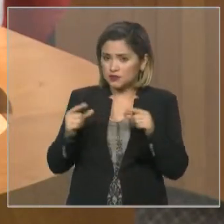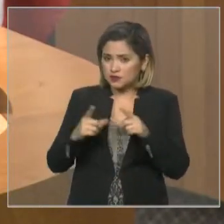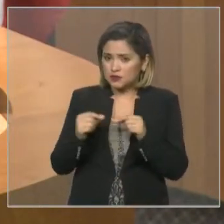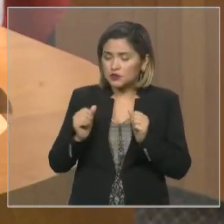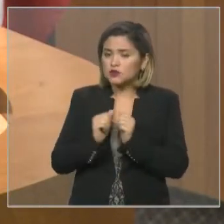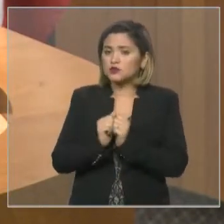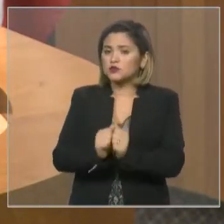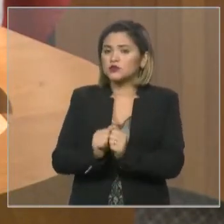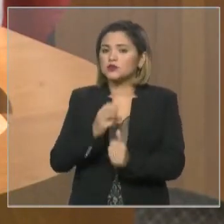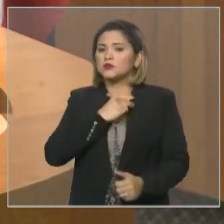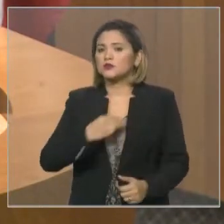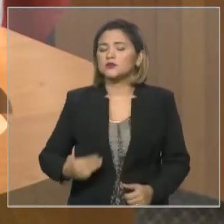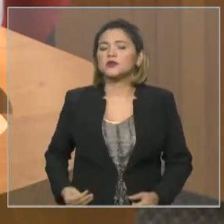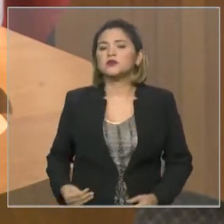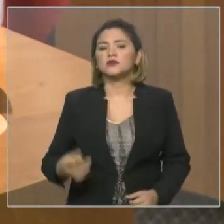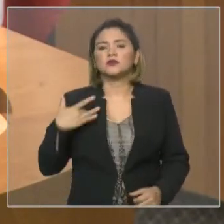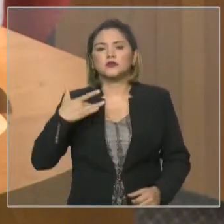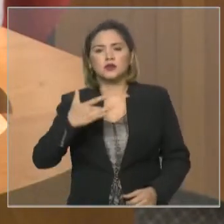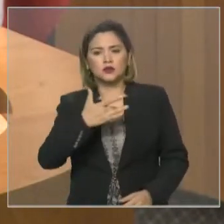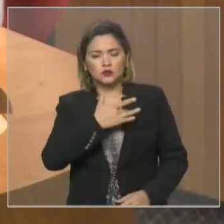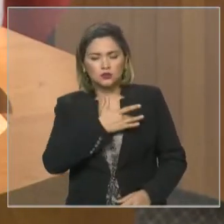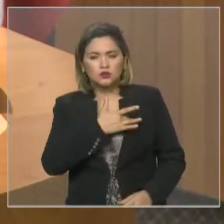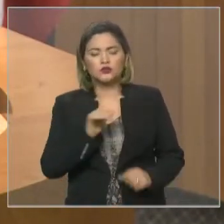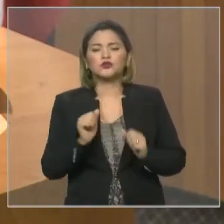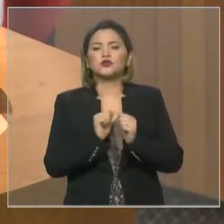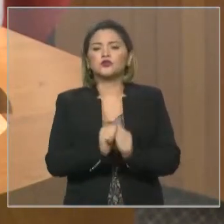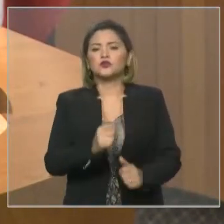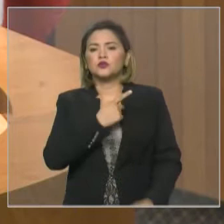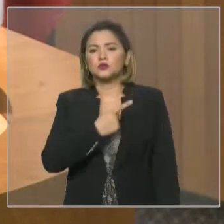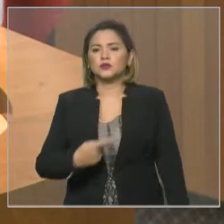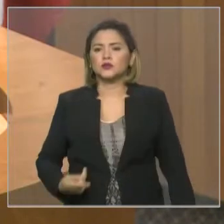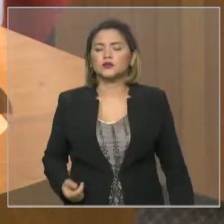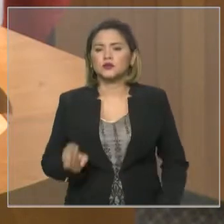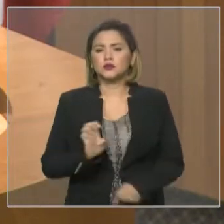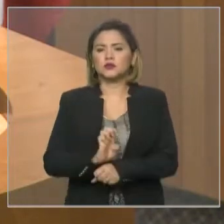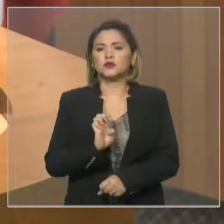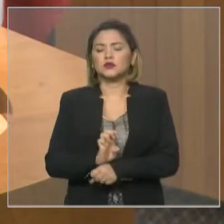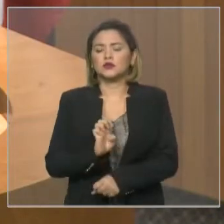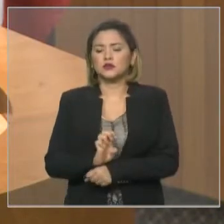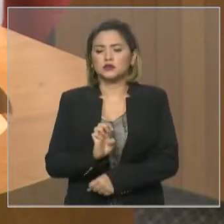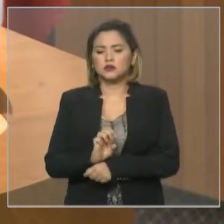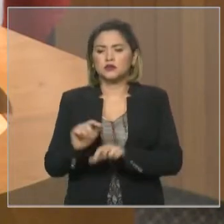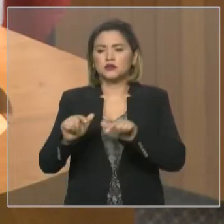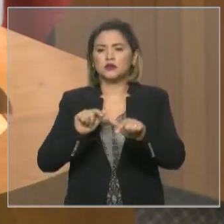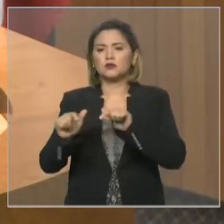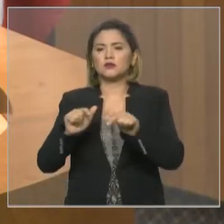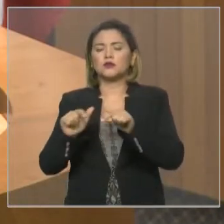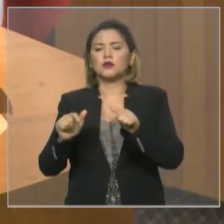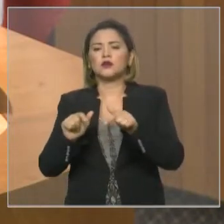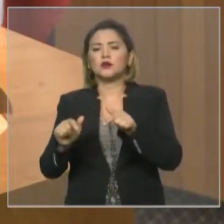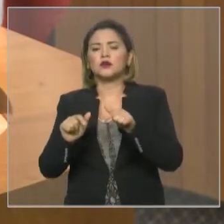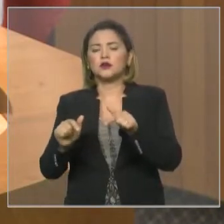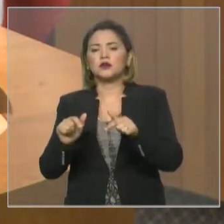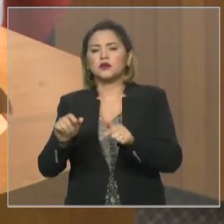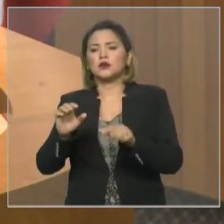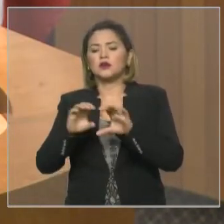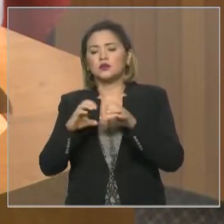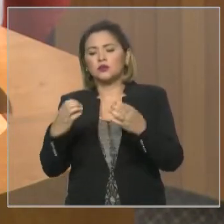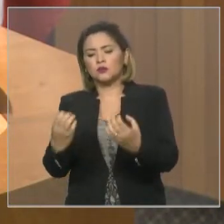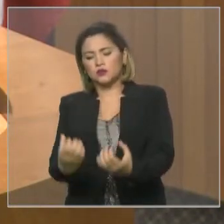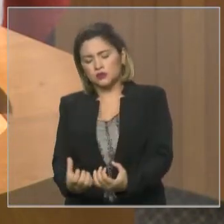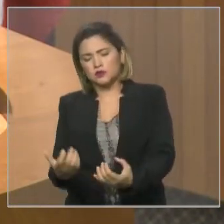nossa presidente estadual dos agentes comunitários de saúde, que também nos honra por